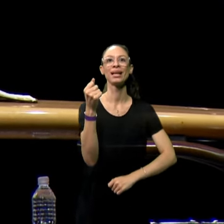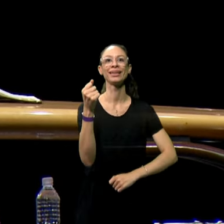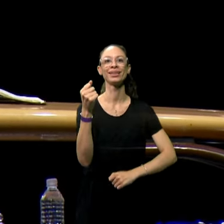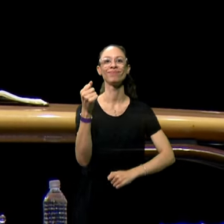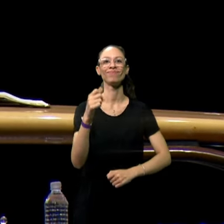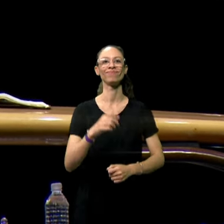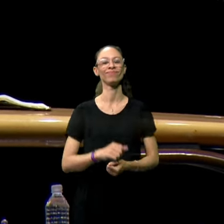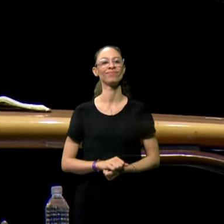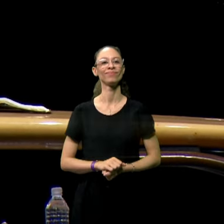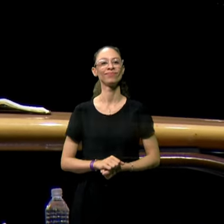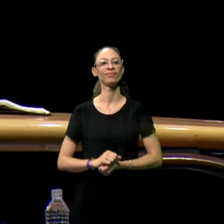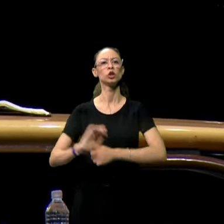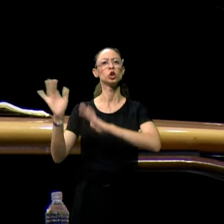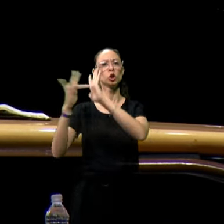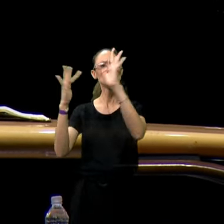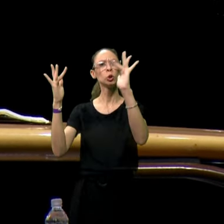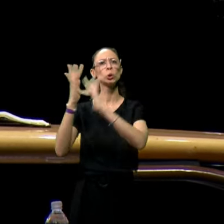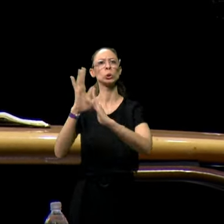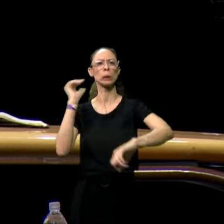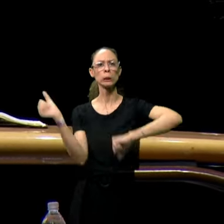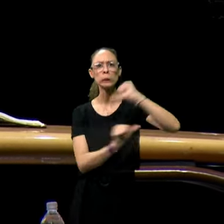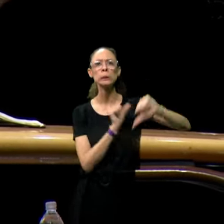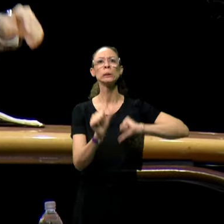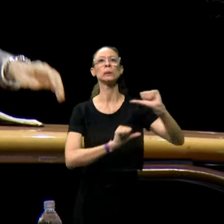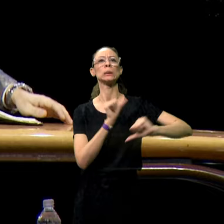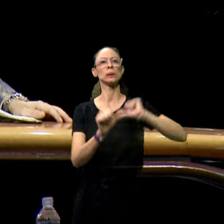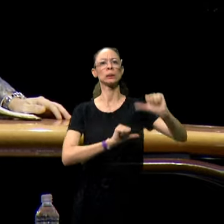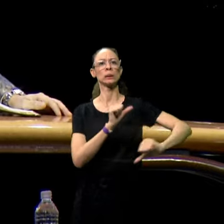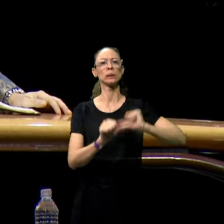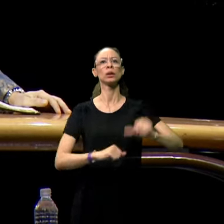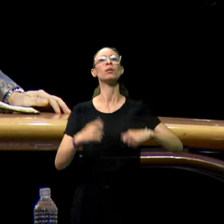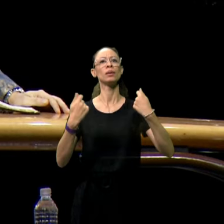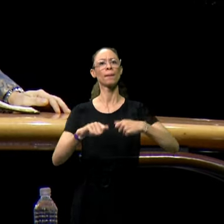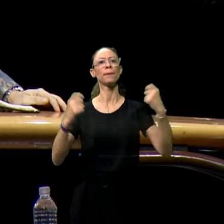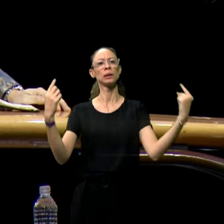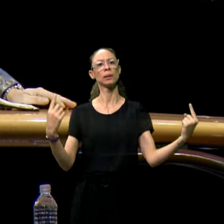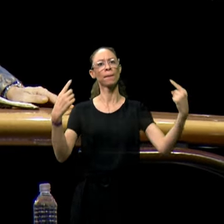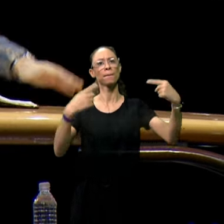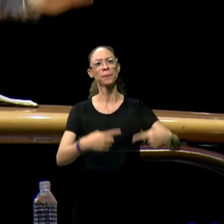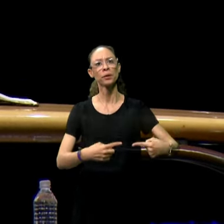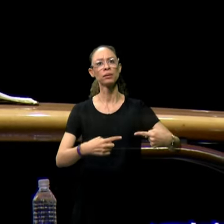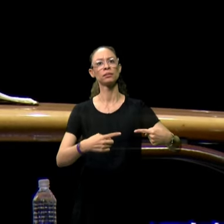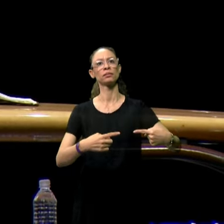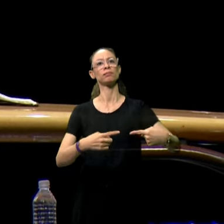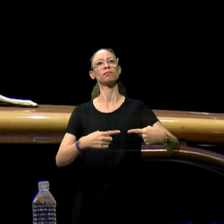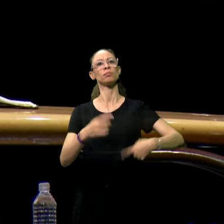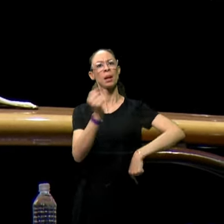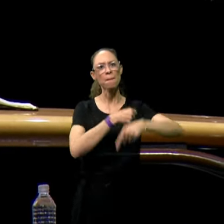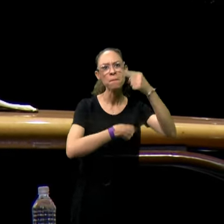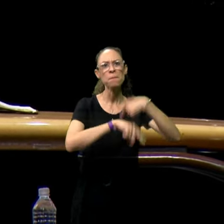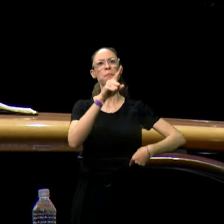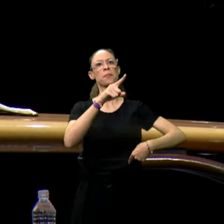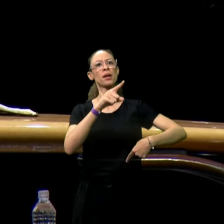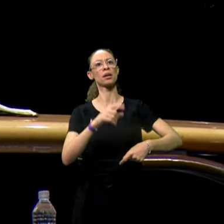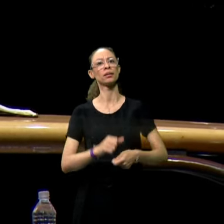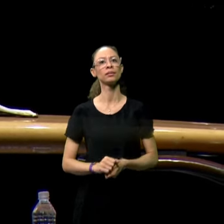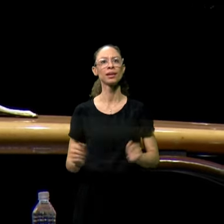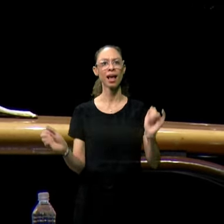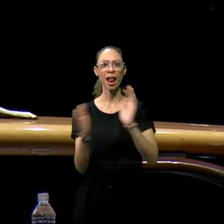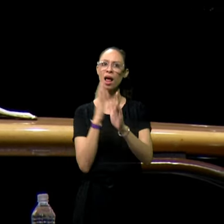Jesus não é um pacifista, é um reformador. E para reformar você vai ter confronto. Aleluia. Estamos aqui ou